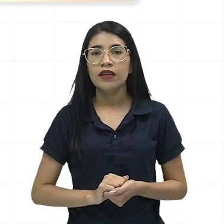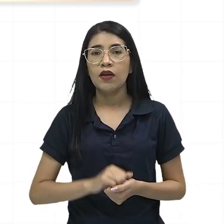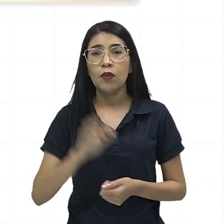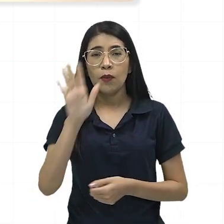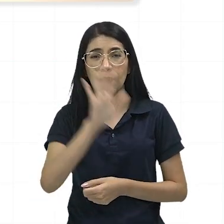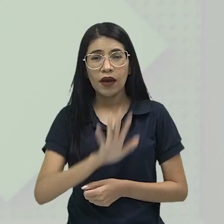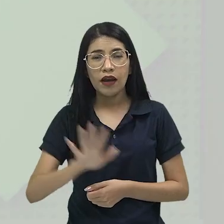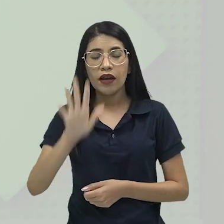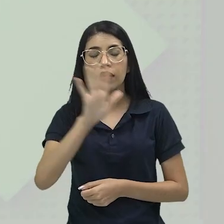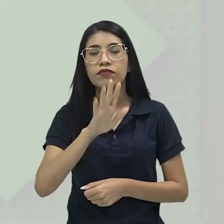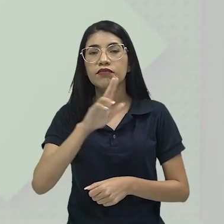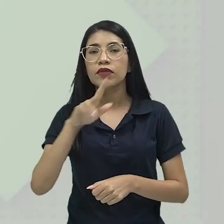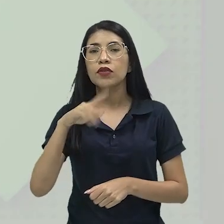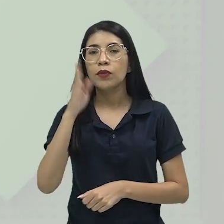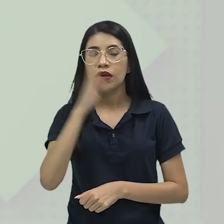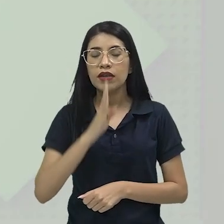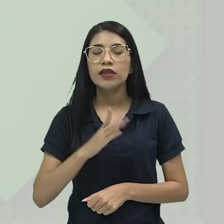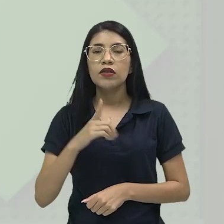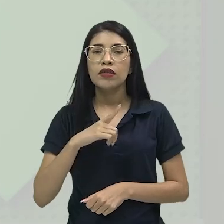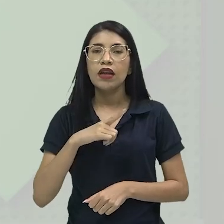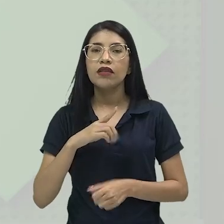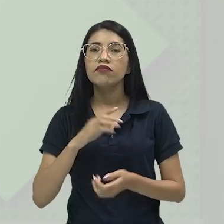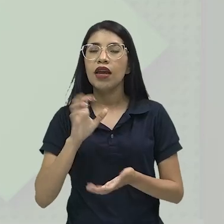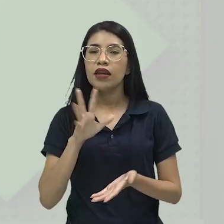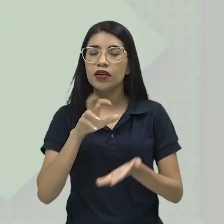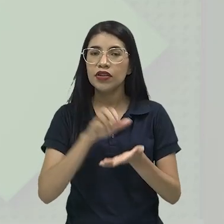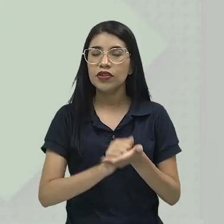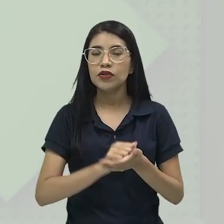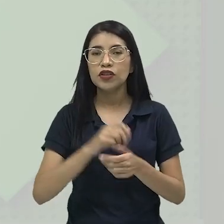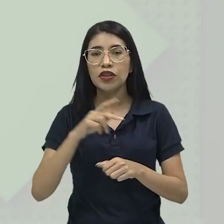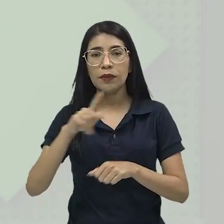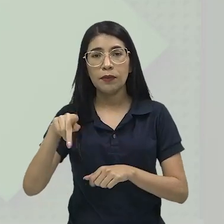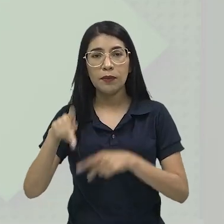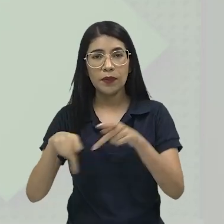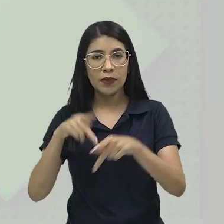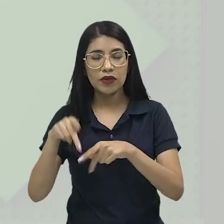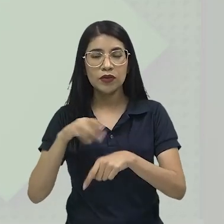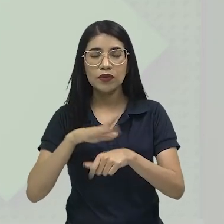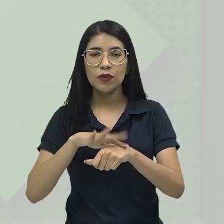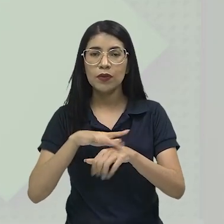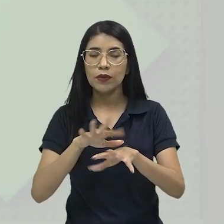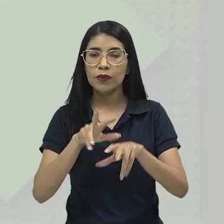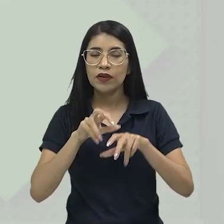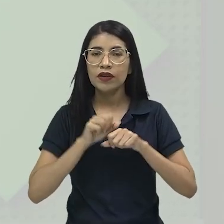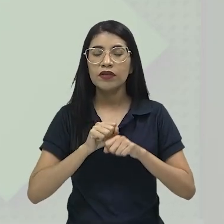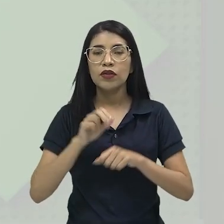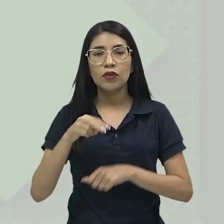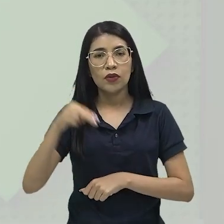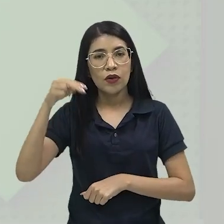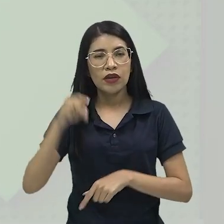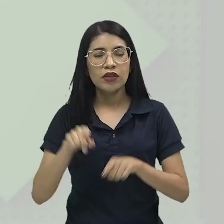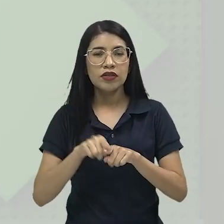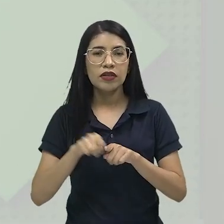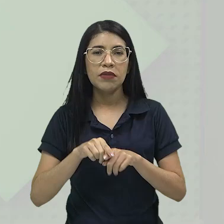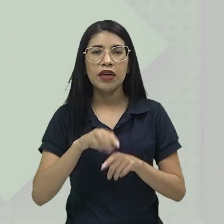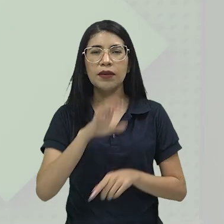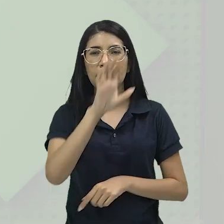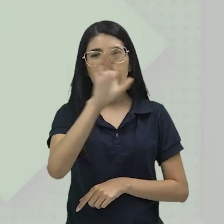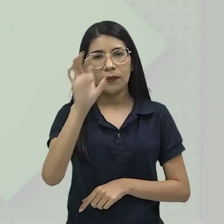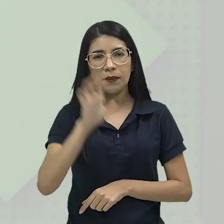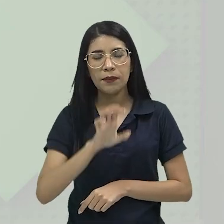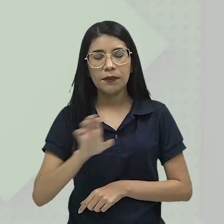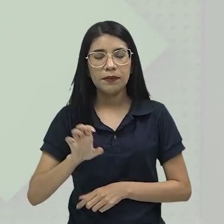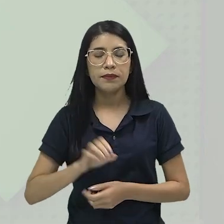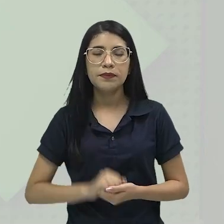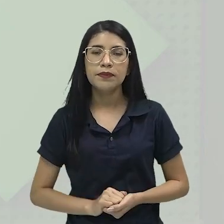casos dessa doença porque ela atingiu não somente ali o Nordeste, mas outras áreas também. Bom, e aí a